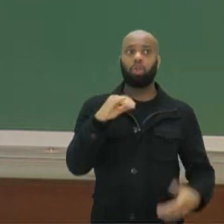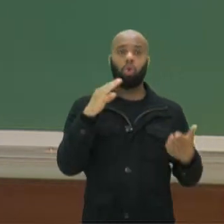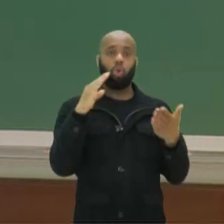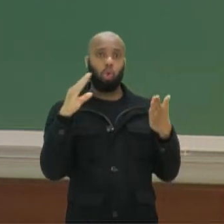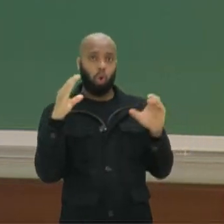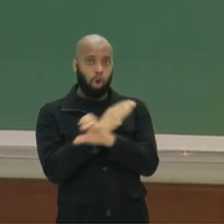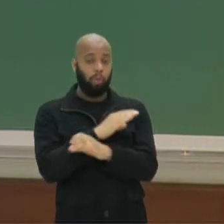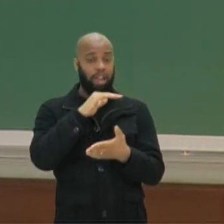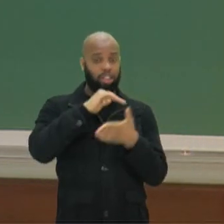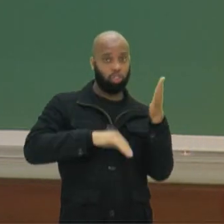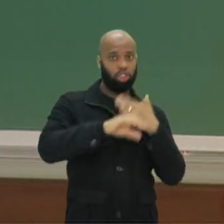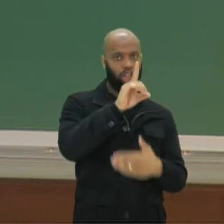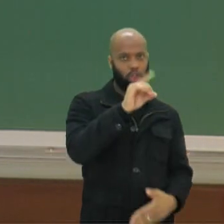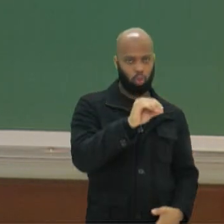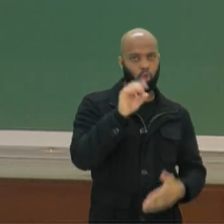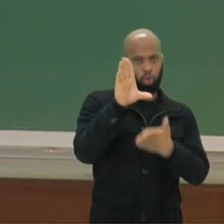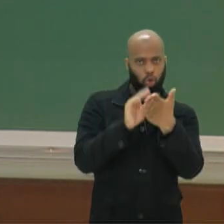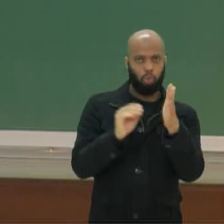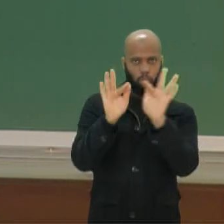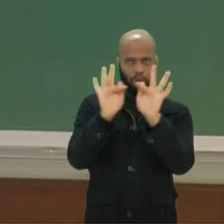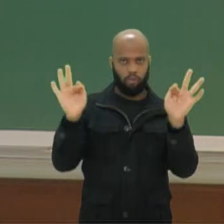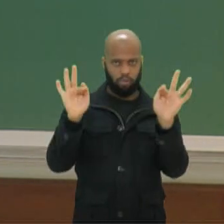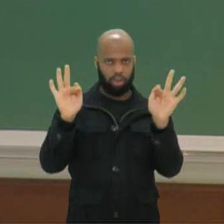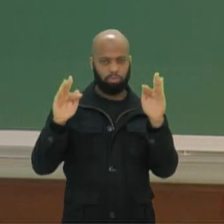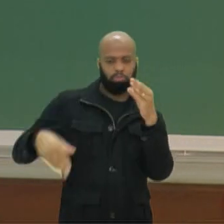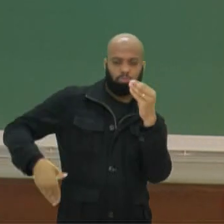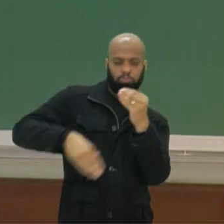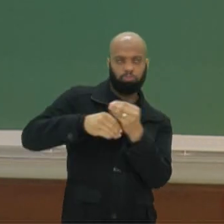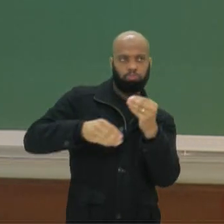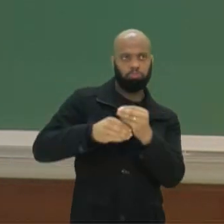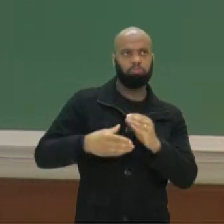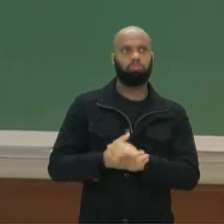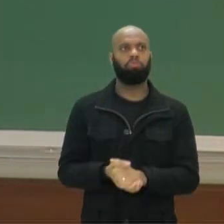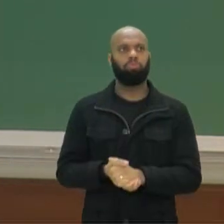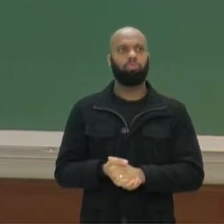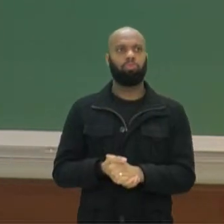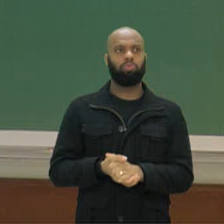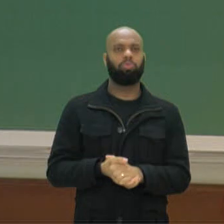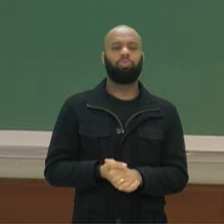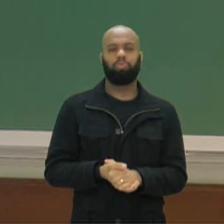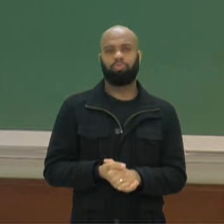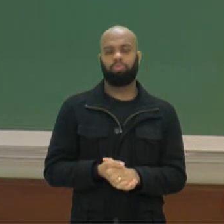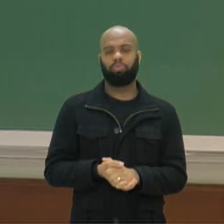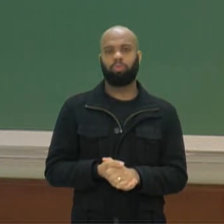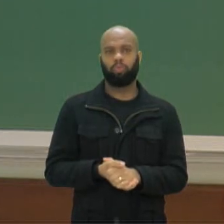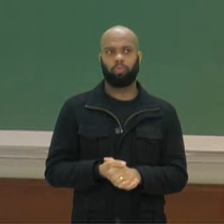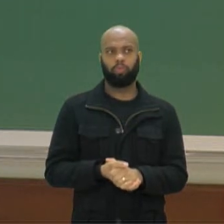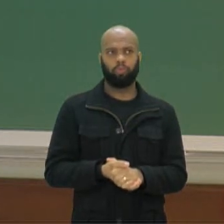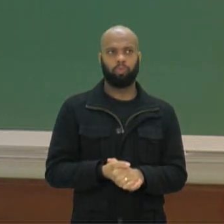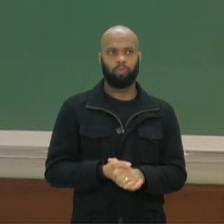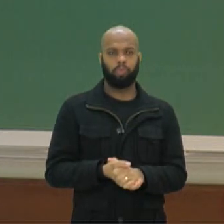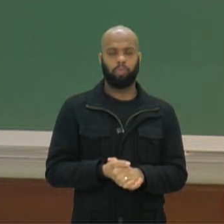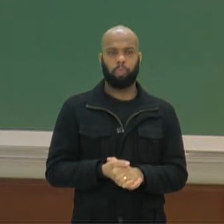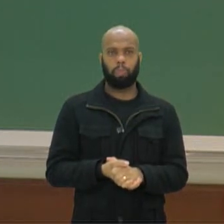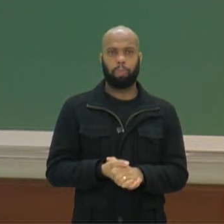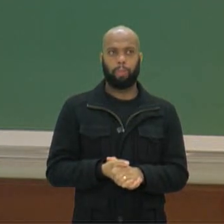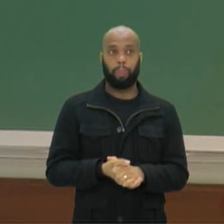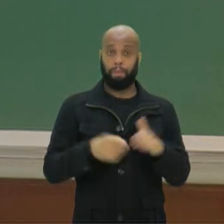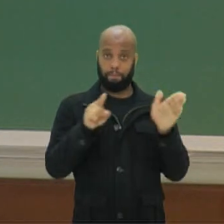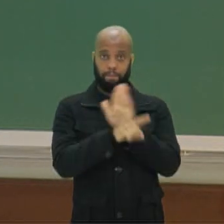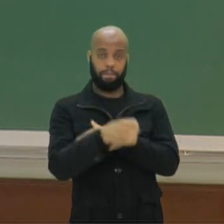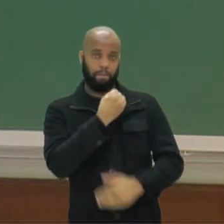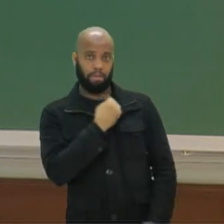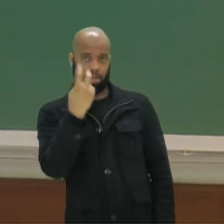frase. Negativa seria só repetir. Por exemplo, no, I don't think Brazilian movies are popular overseas. A